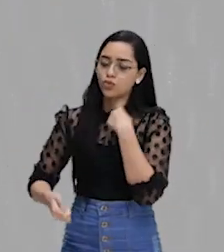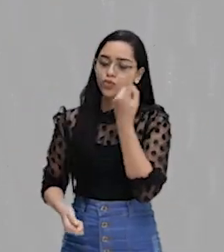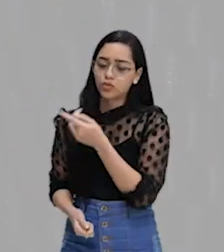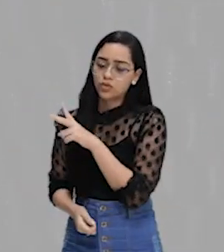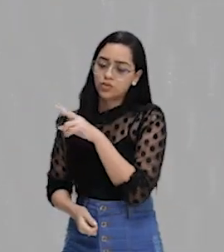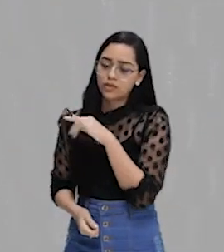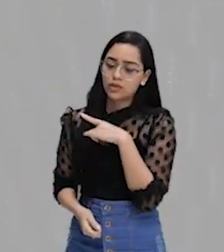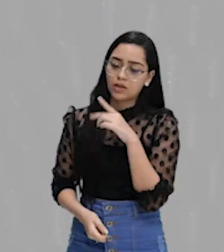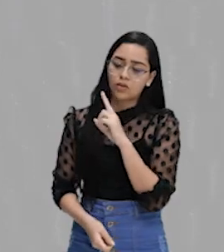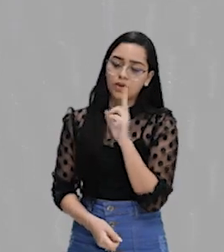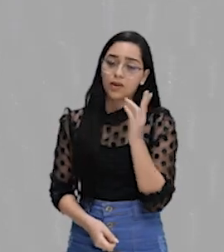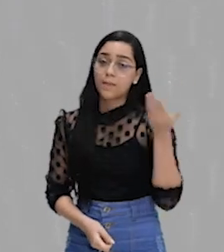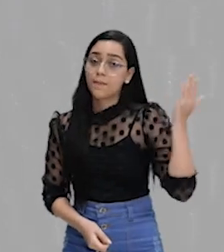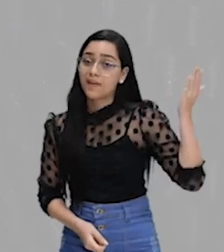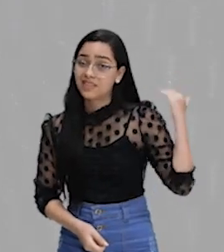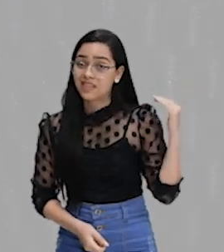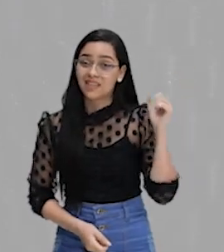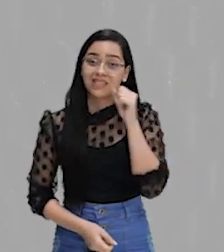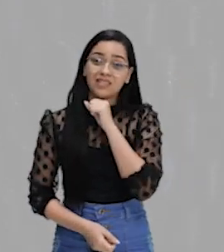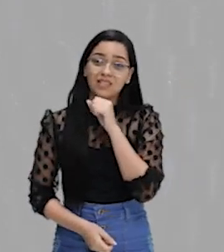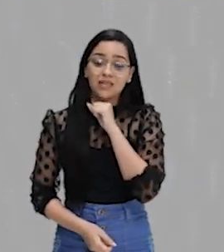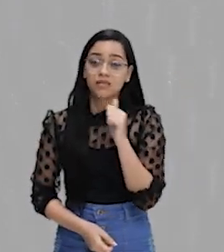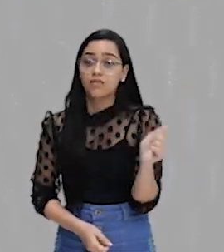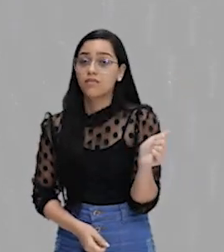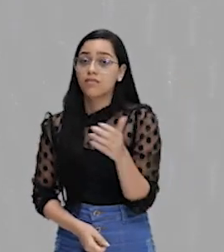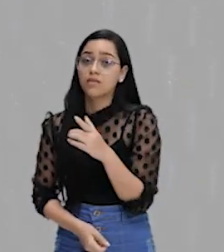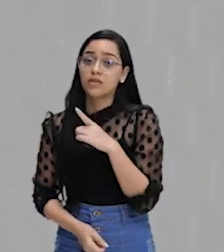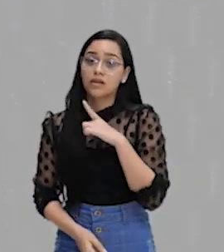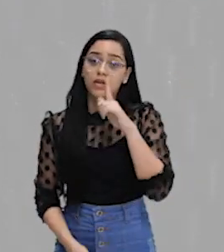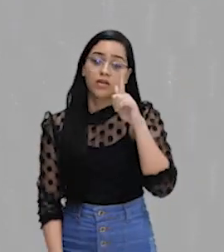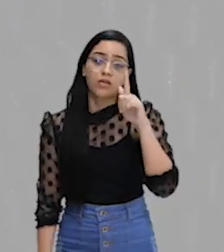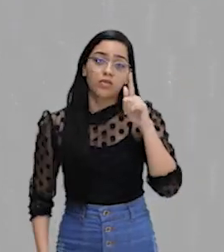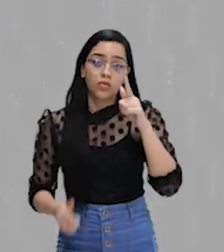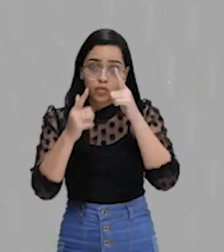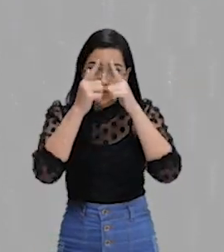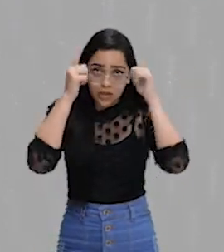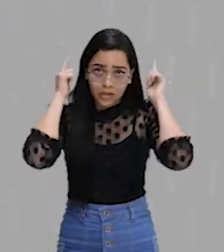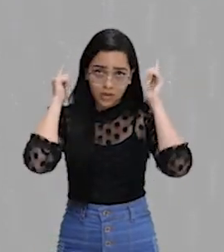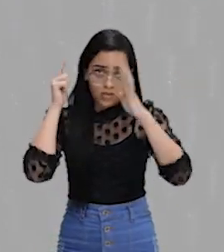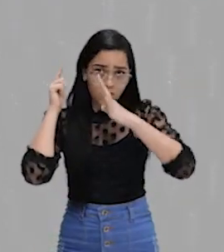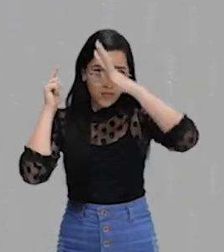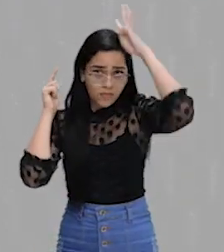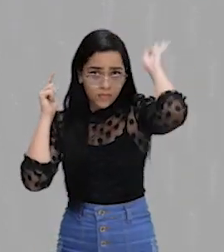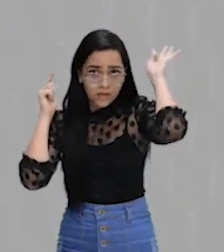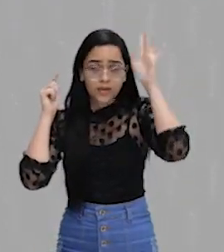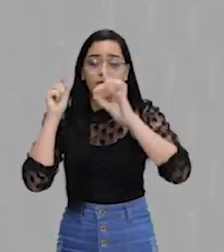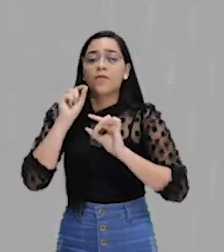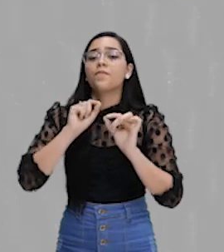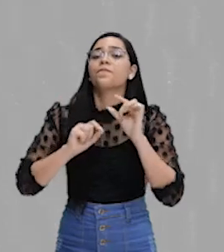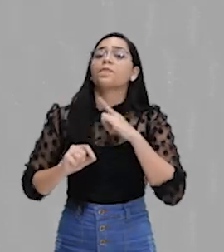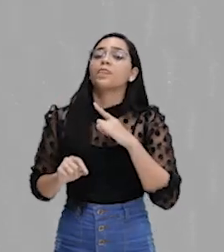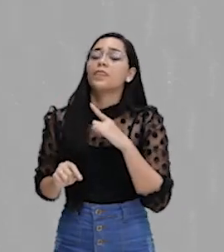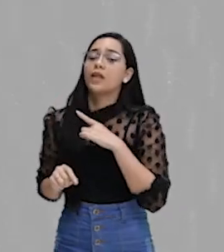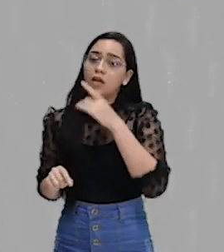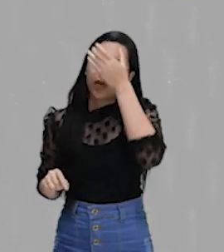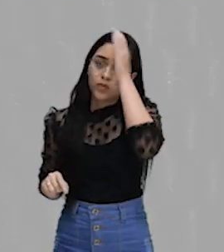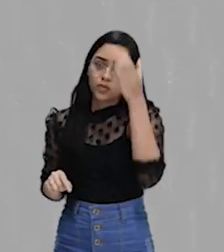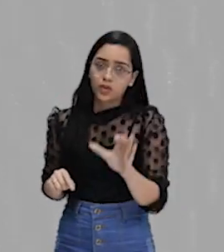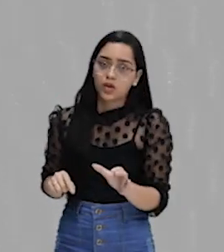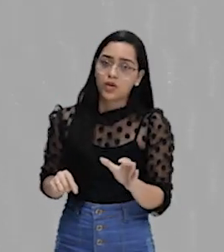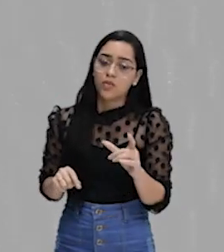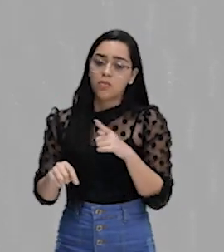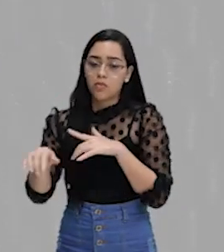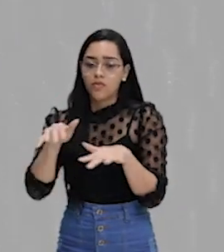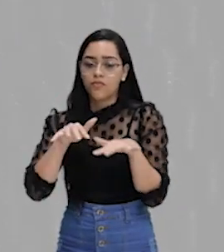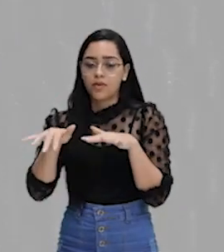vamos chamar do passado da antiguidade clássica greco-romana. Observe que o renascimento cultural ele é um